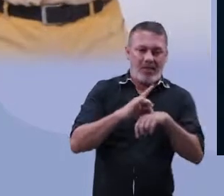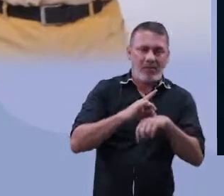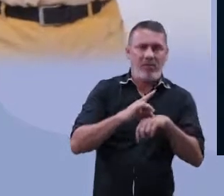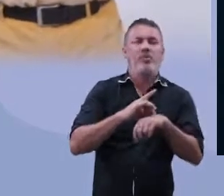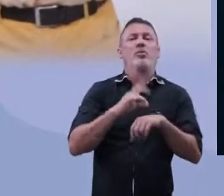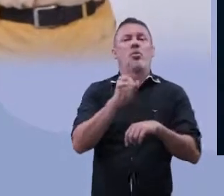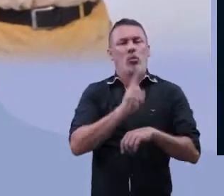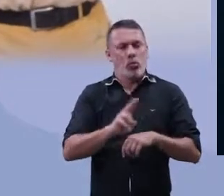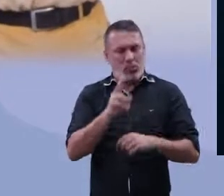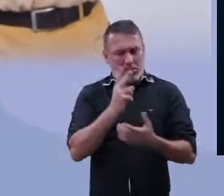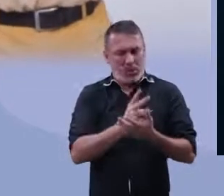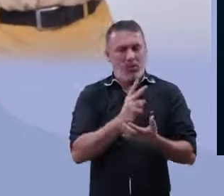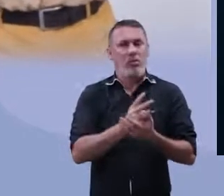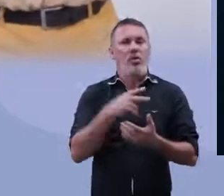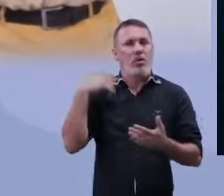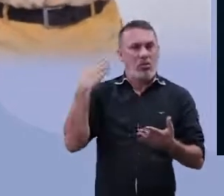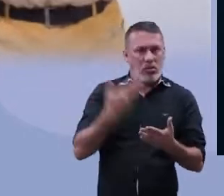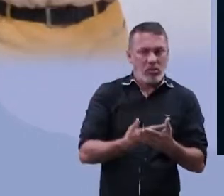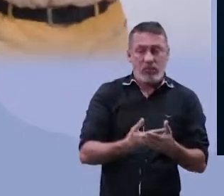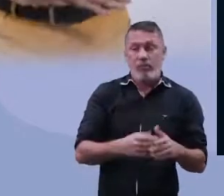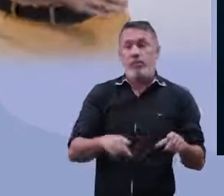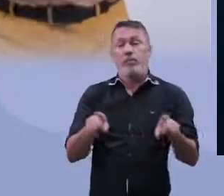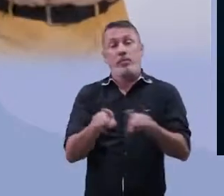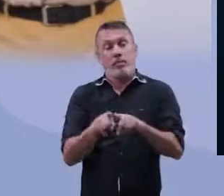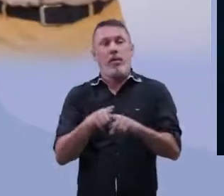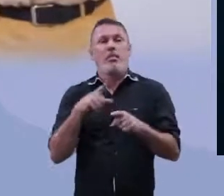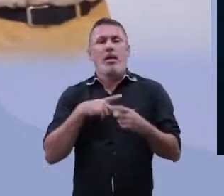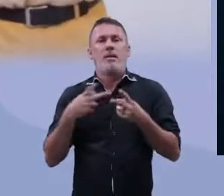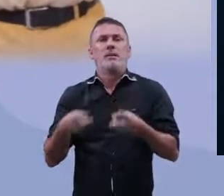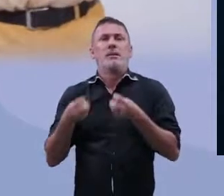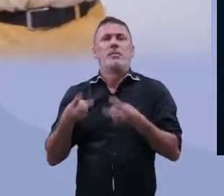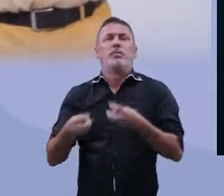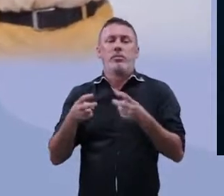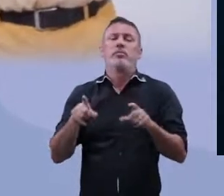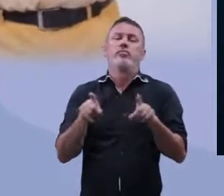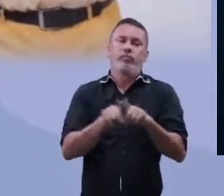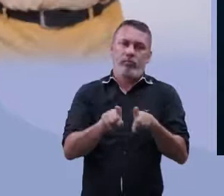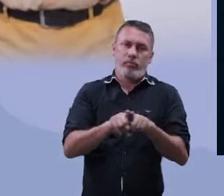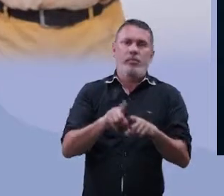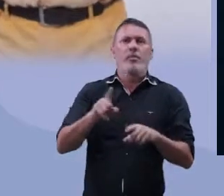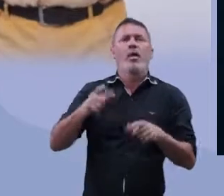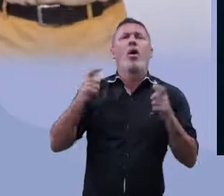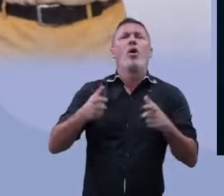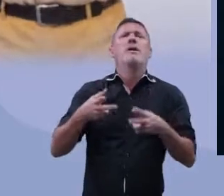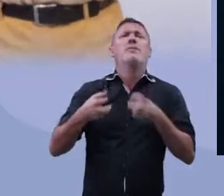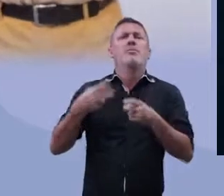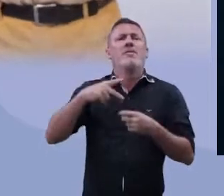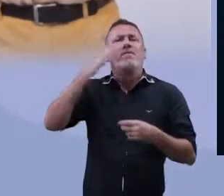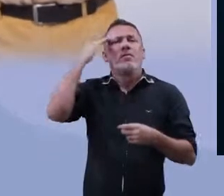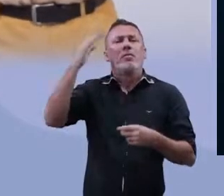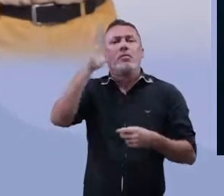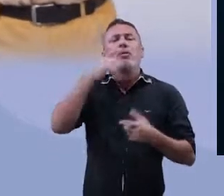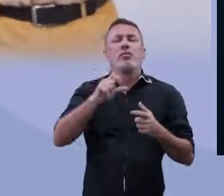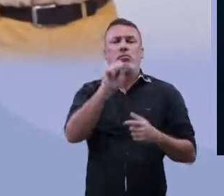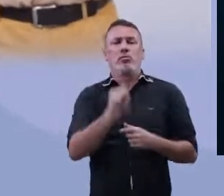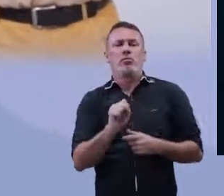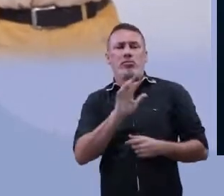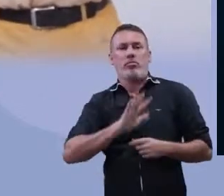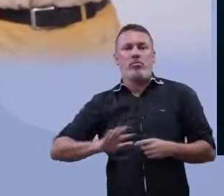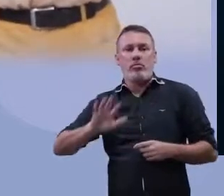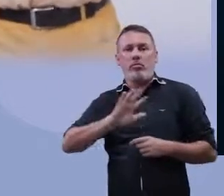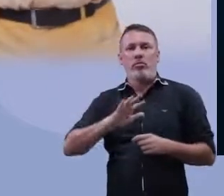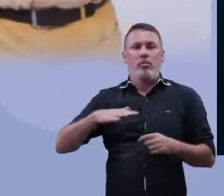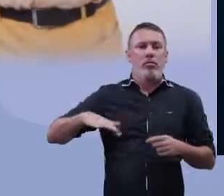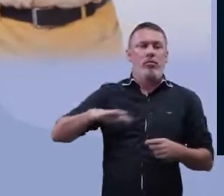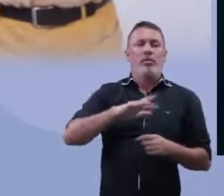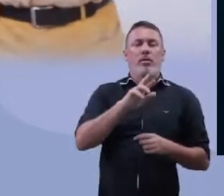mineral, assim como também a exploração, principalmente ali na região sul do Brasil, né, no Vale do